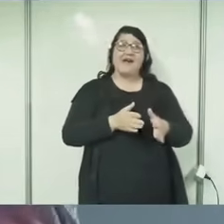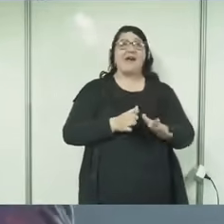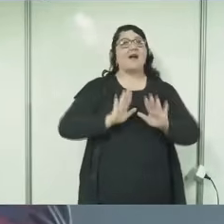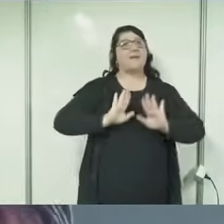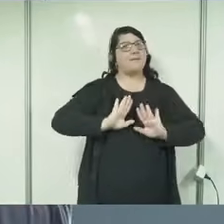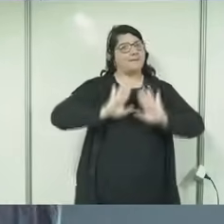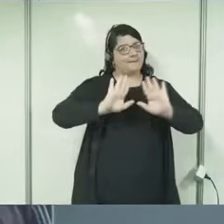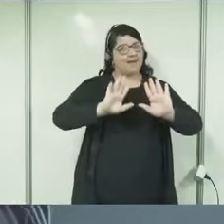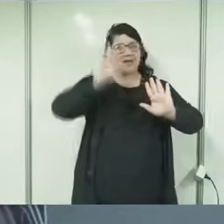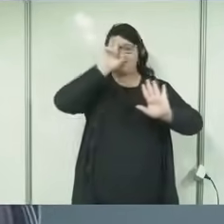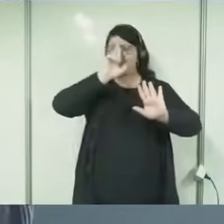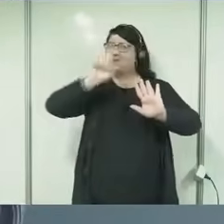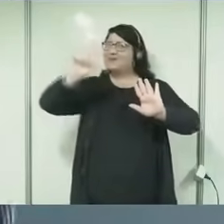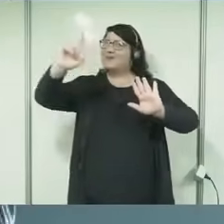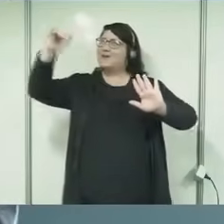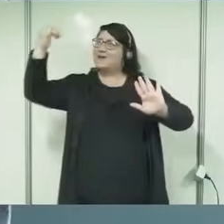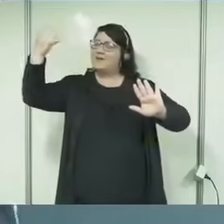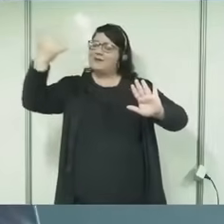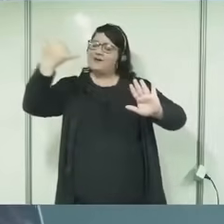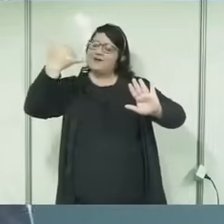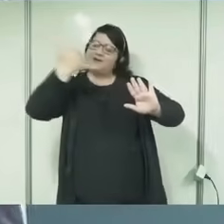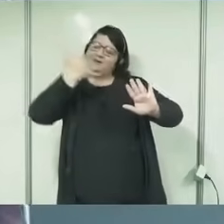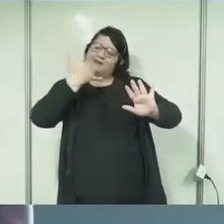mas tua voz me acalmou.